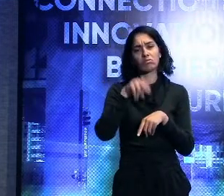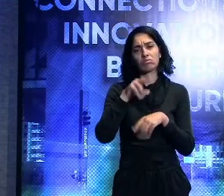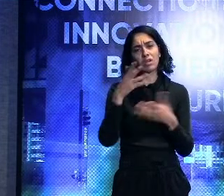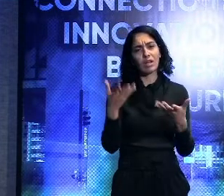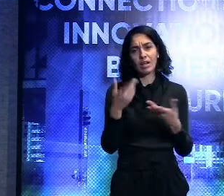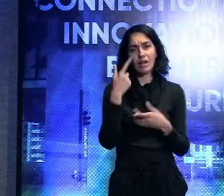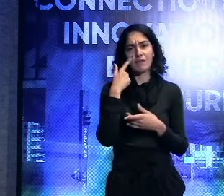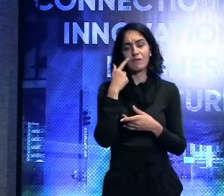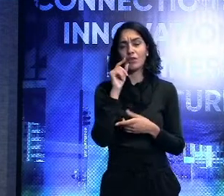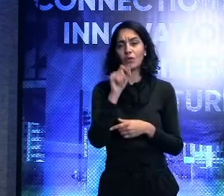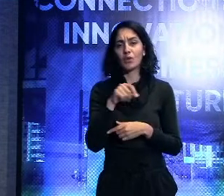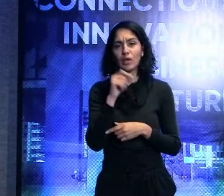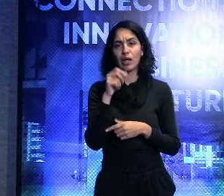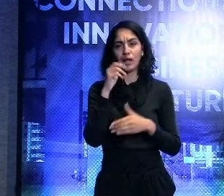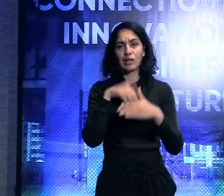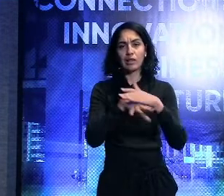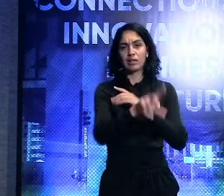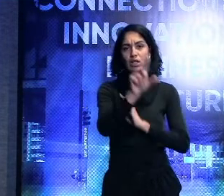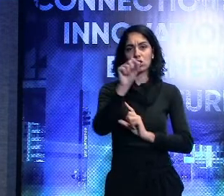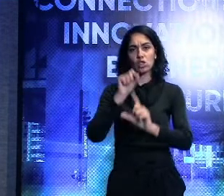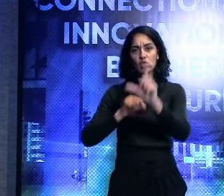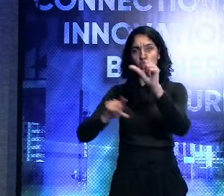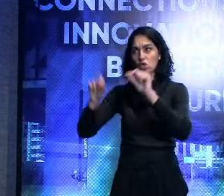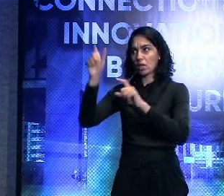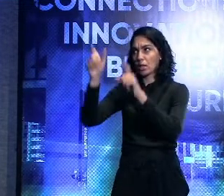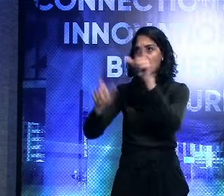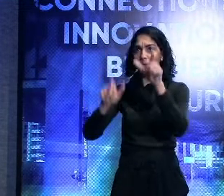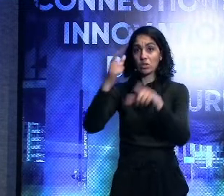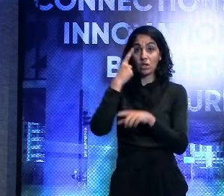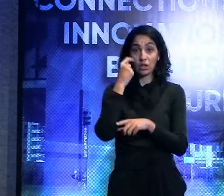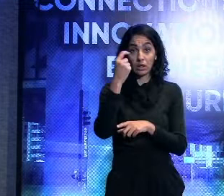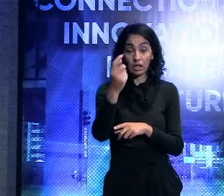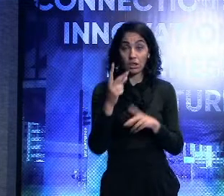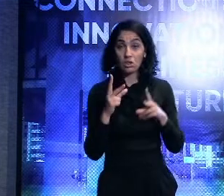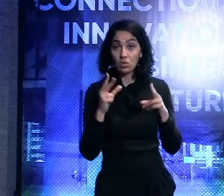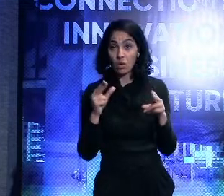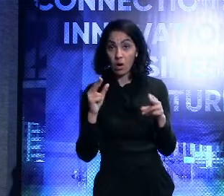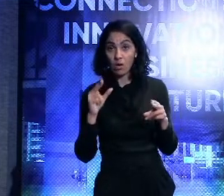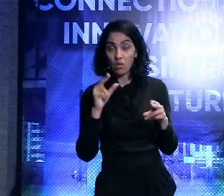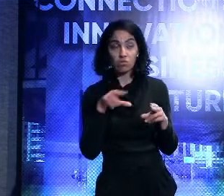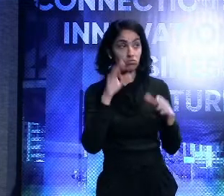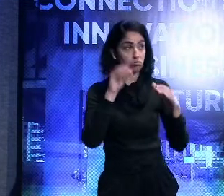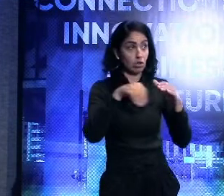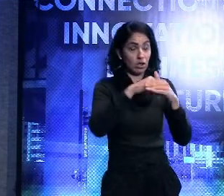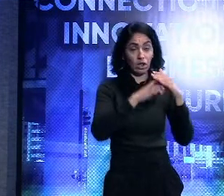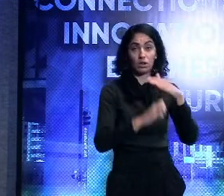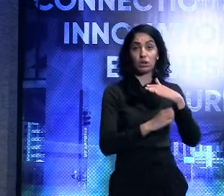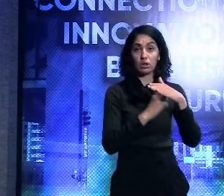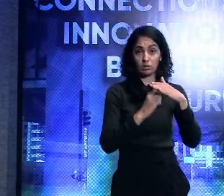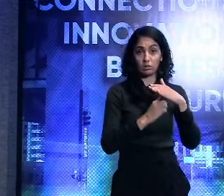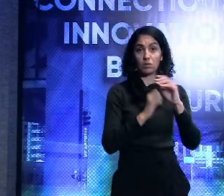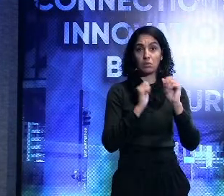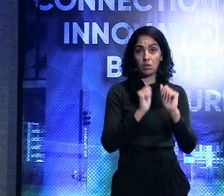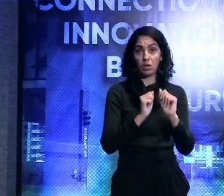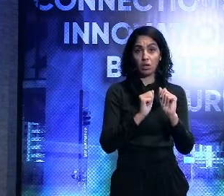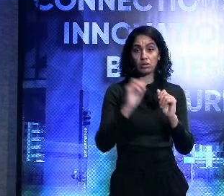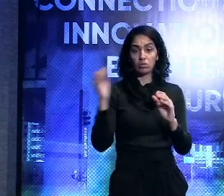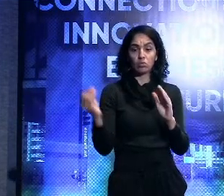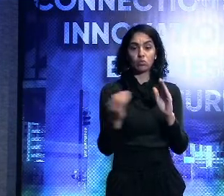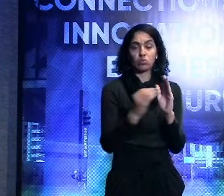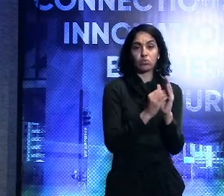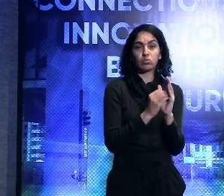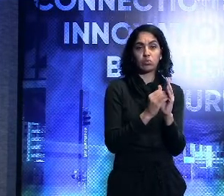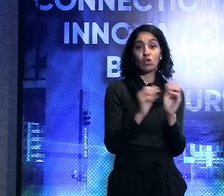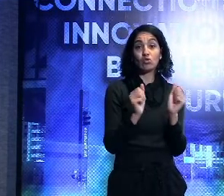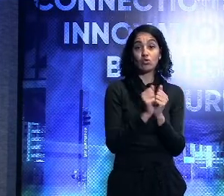gente seleciona um monte de gente com interesses em comum dentro da empresa, a gente pode chamar também de stakeholders, e a gente coloca junto.